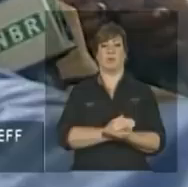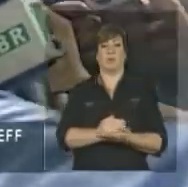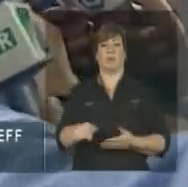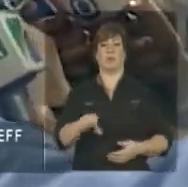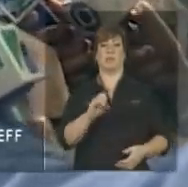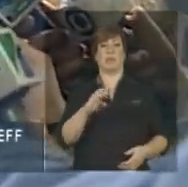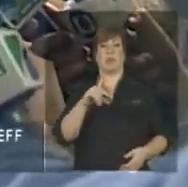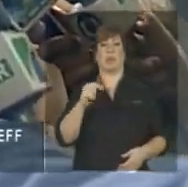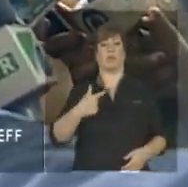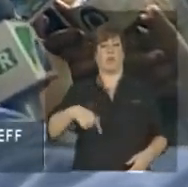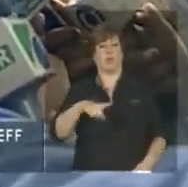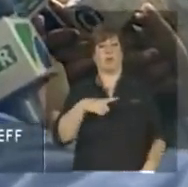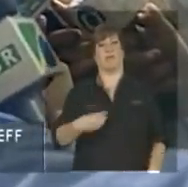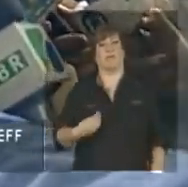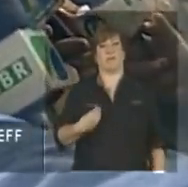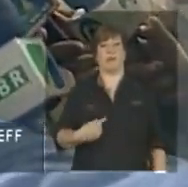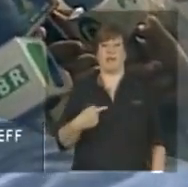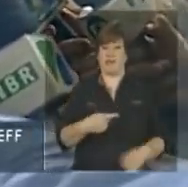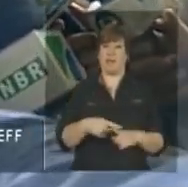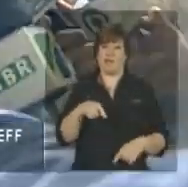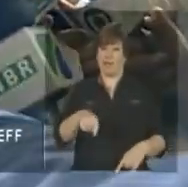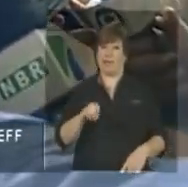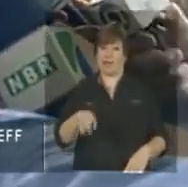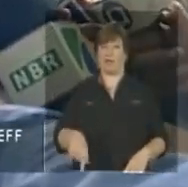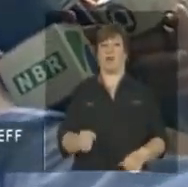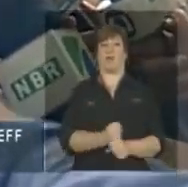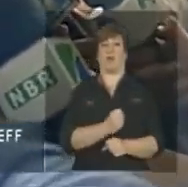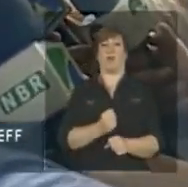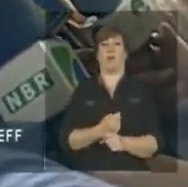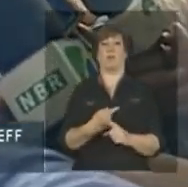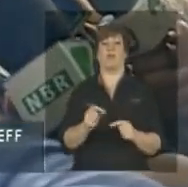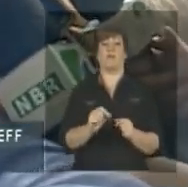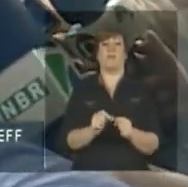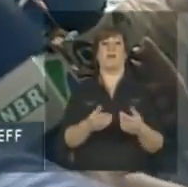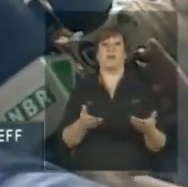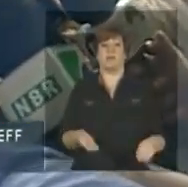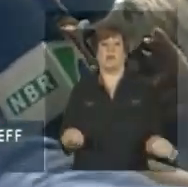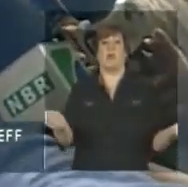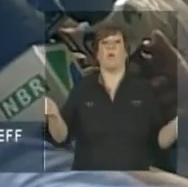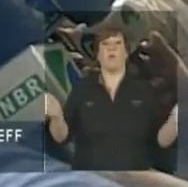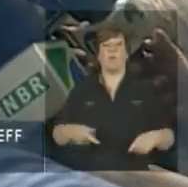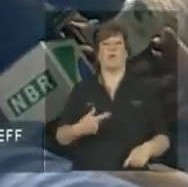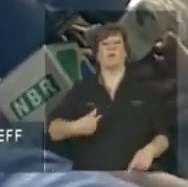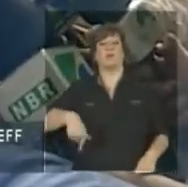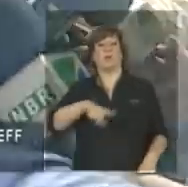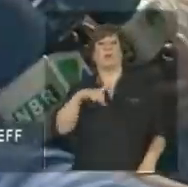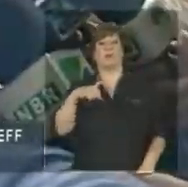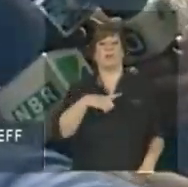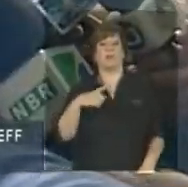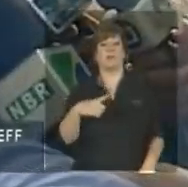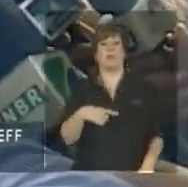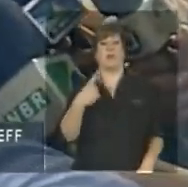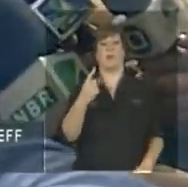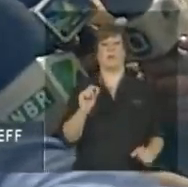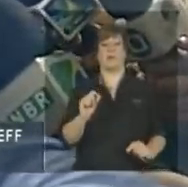nós estamos vivendo é essa obra, porque ela cria aqui condições para você ter uma agricultura